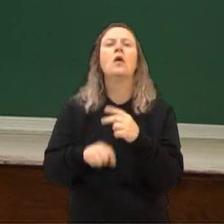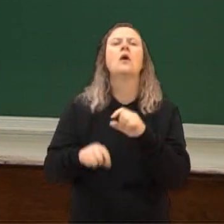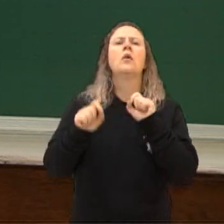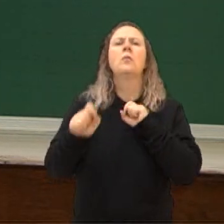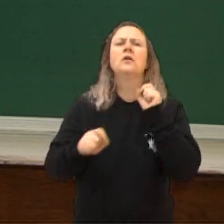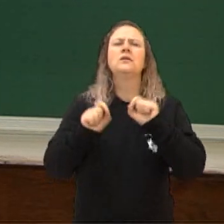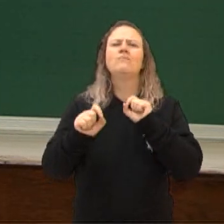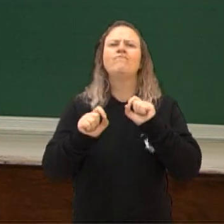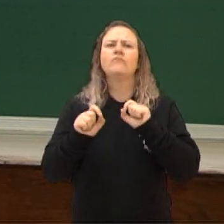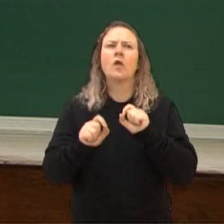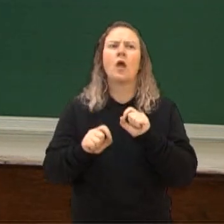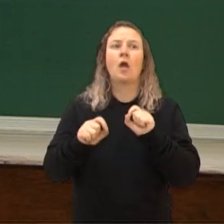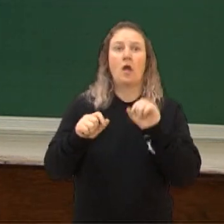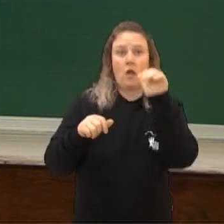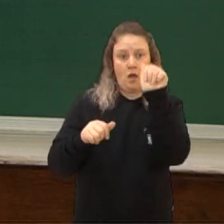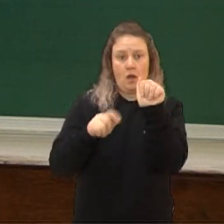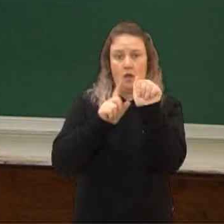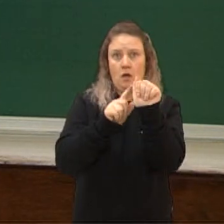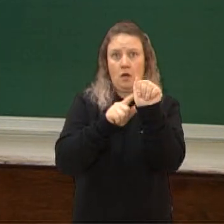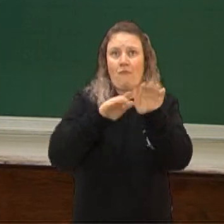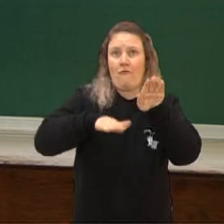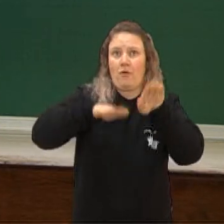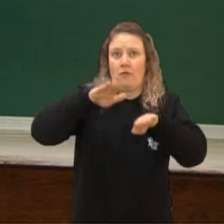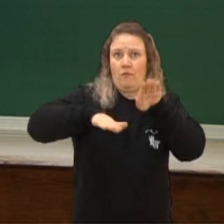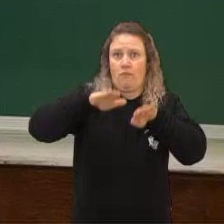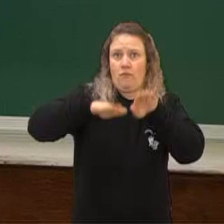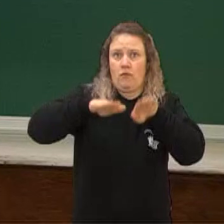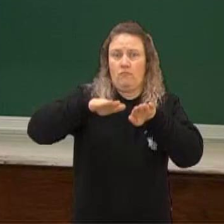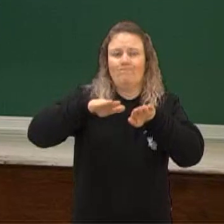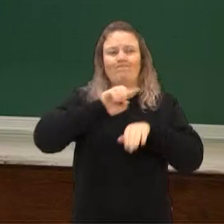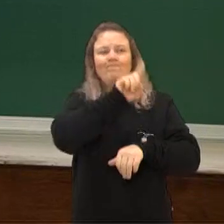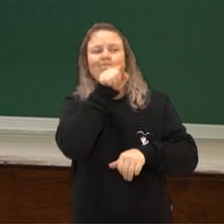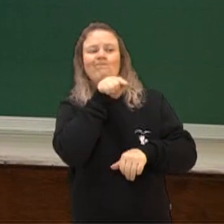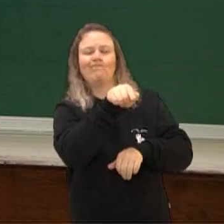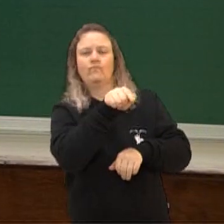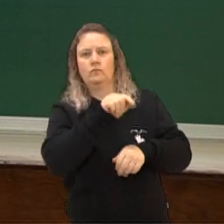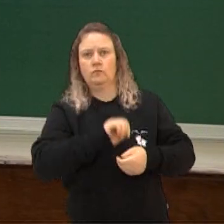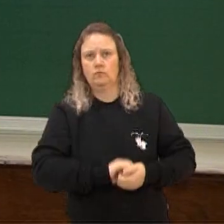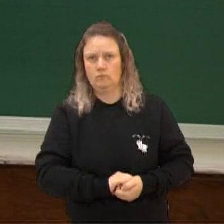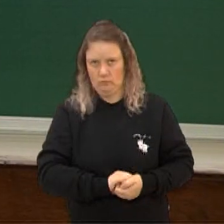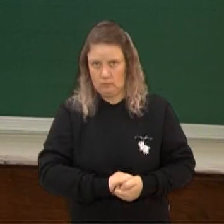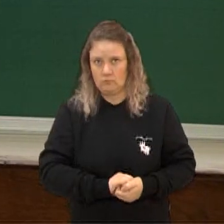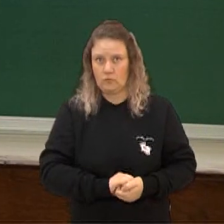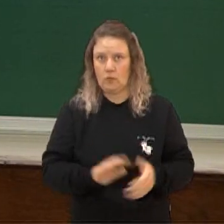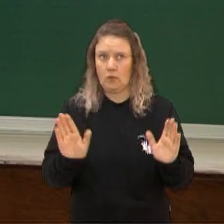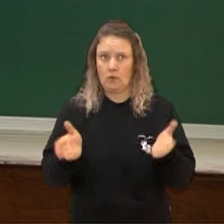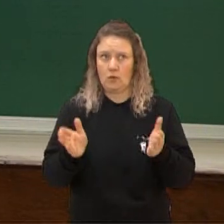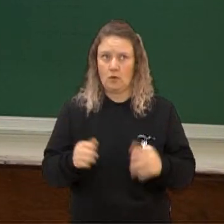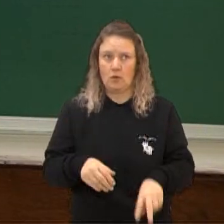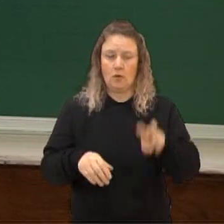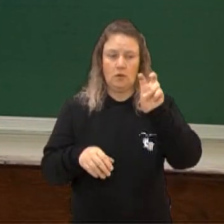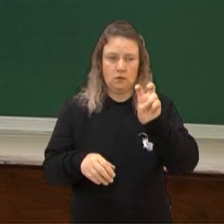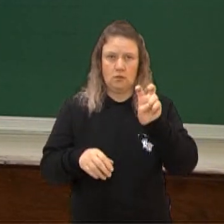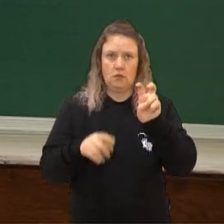a variável a de aresta como única incógnita da expressão. Então, diagonal 5 raiz de 3 é igual a aresta raiz